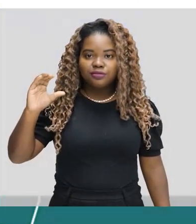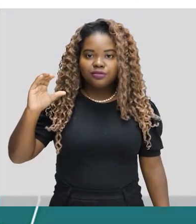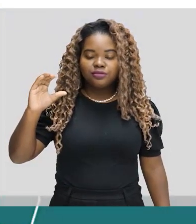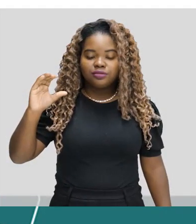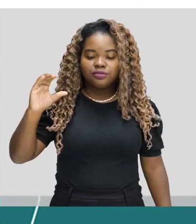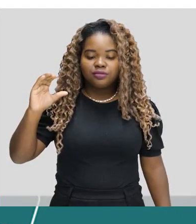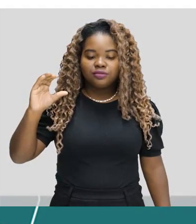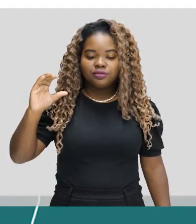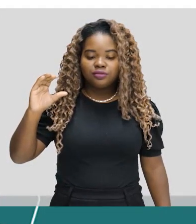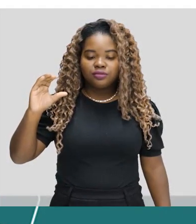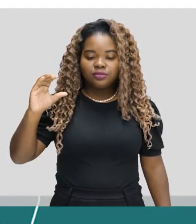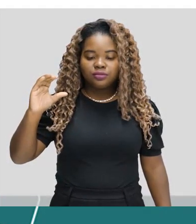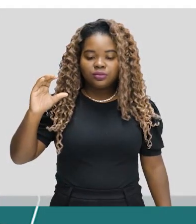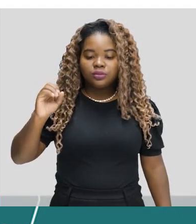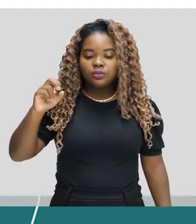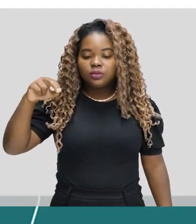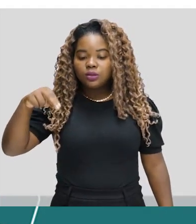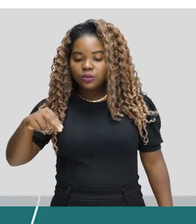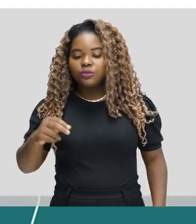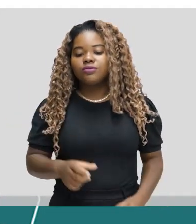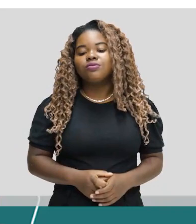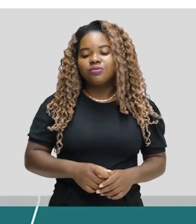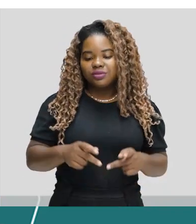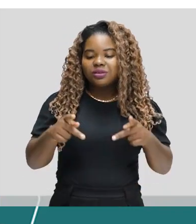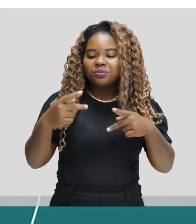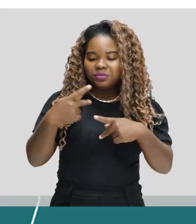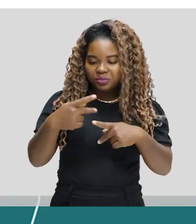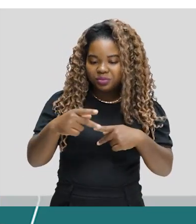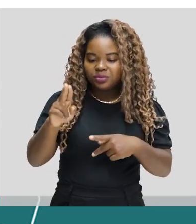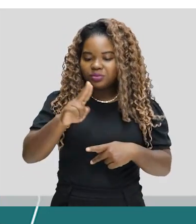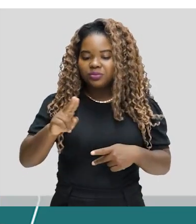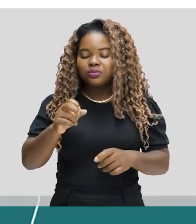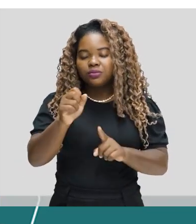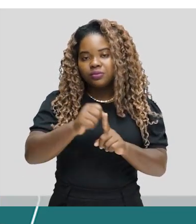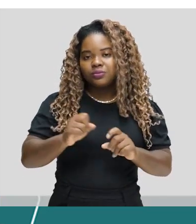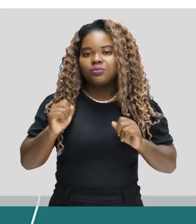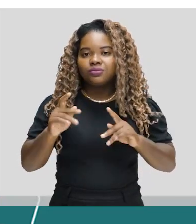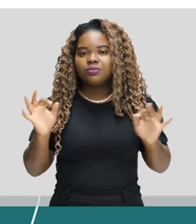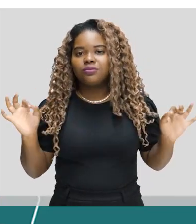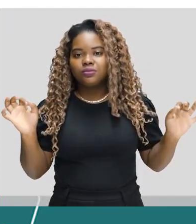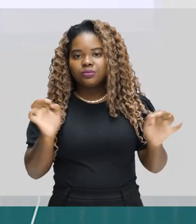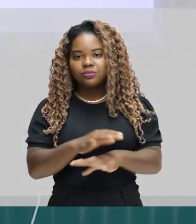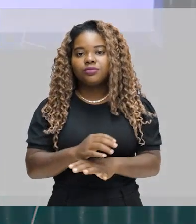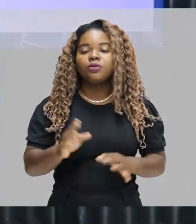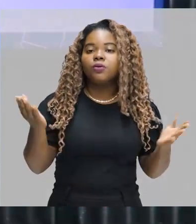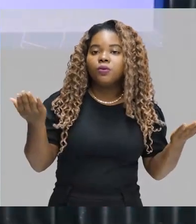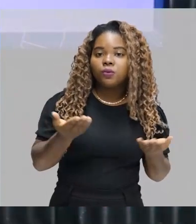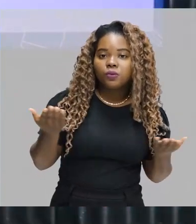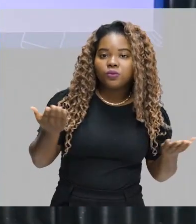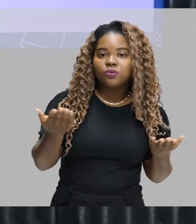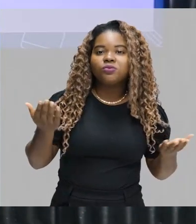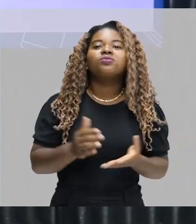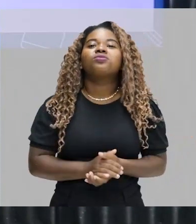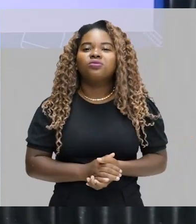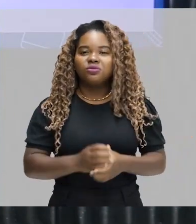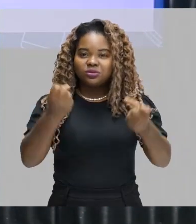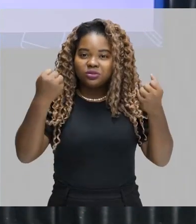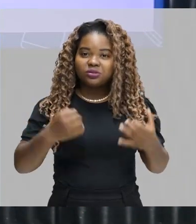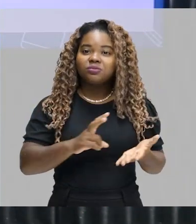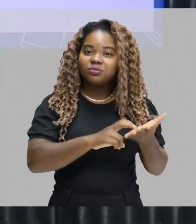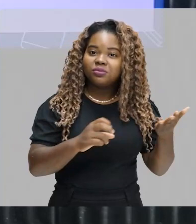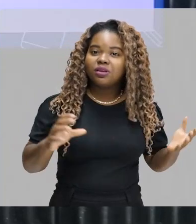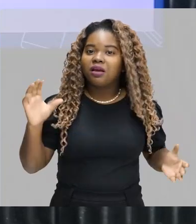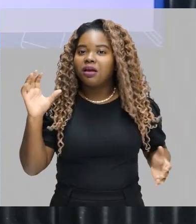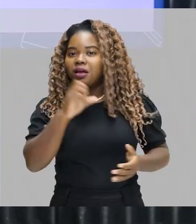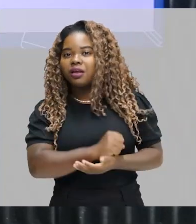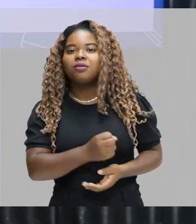12th. On é a preposição que nós utilizamos quando você fala de meses. Pessoal, hoje nós falamos de vocabulário, bem